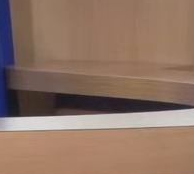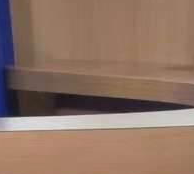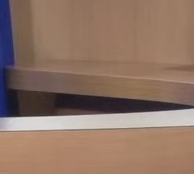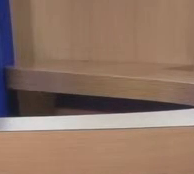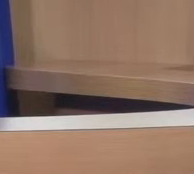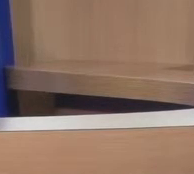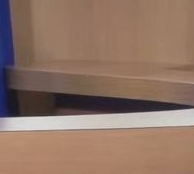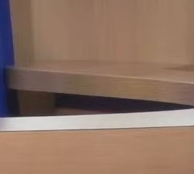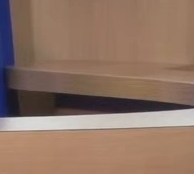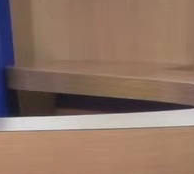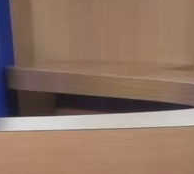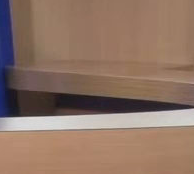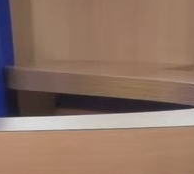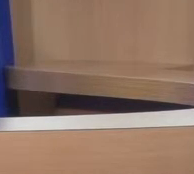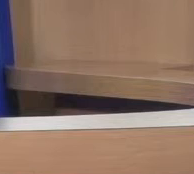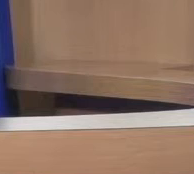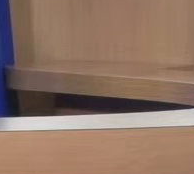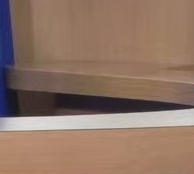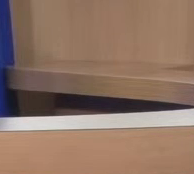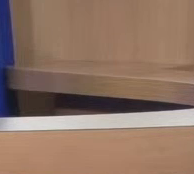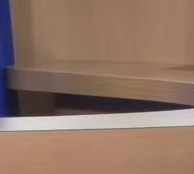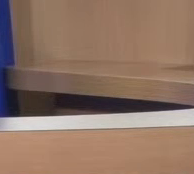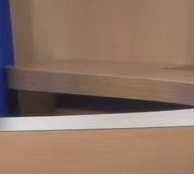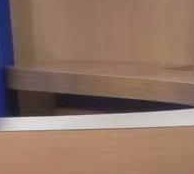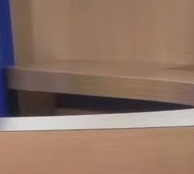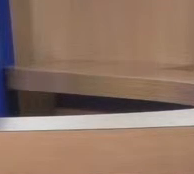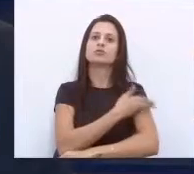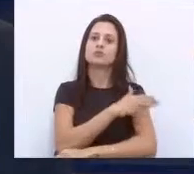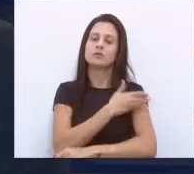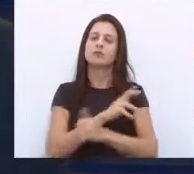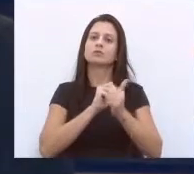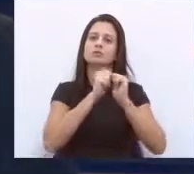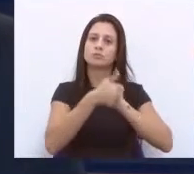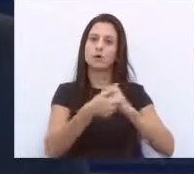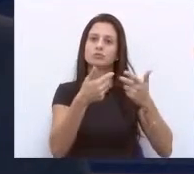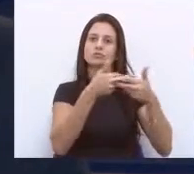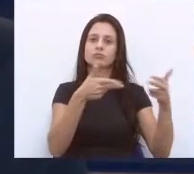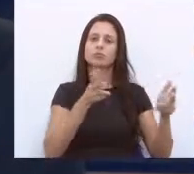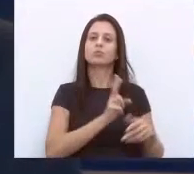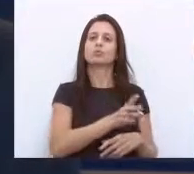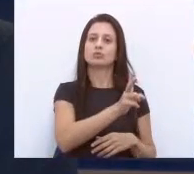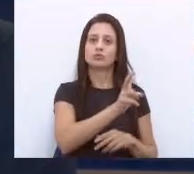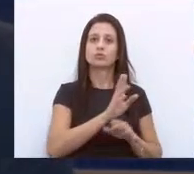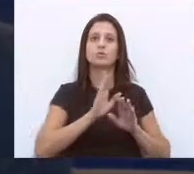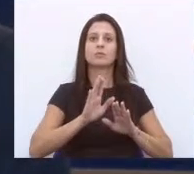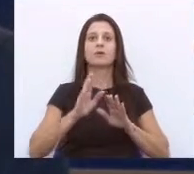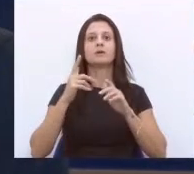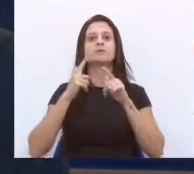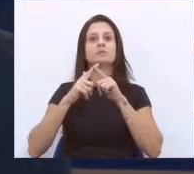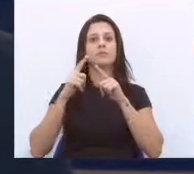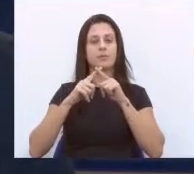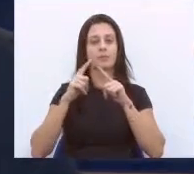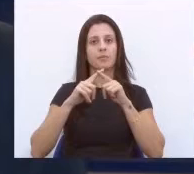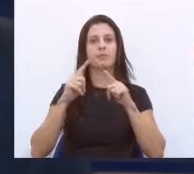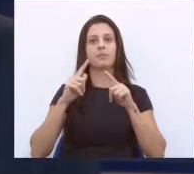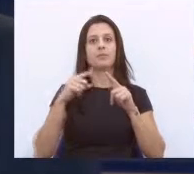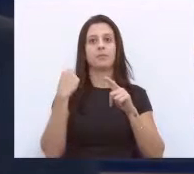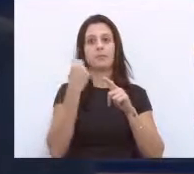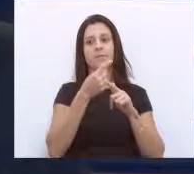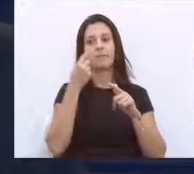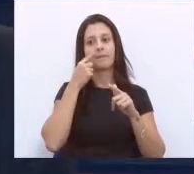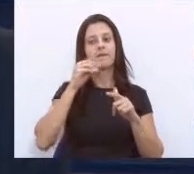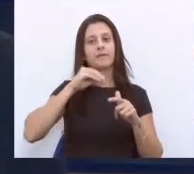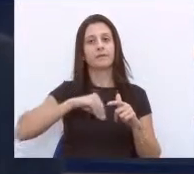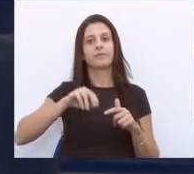guarulhos deverá reduzir a participação em campeonatos o grande problema que a gente acaba desaquecendo um pouquinho a parte do alto rendimento